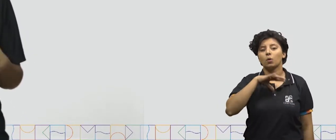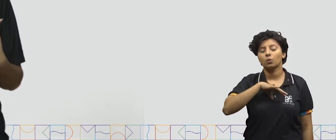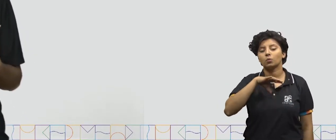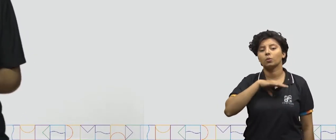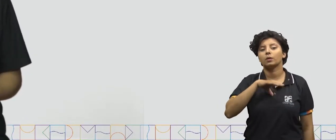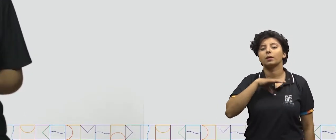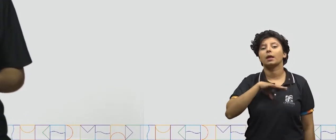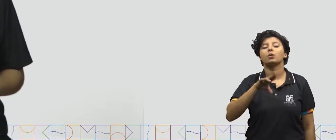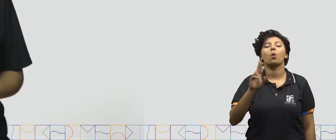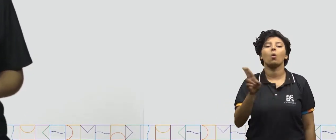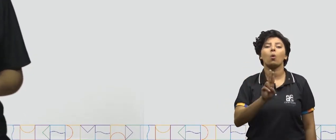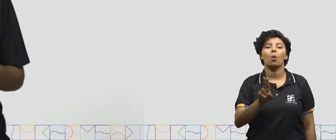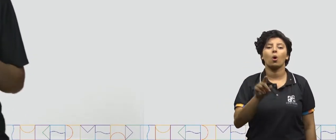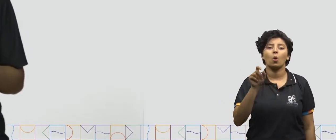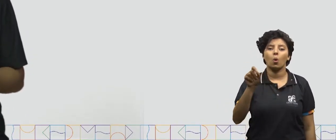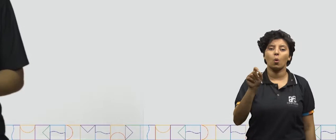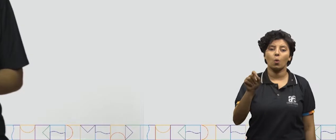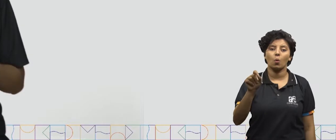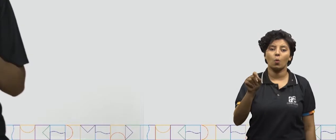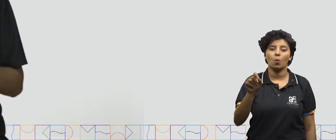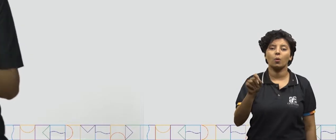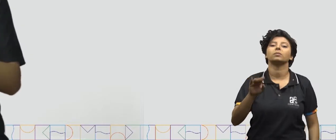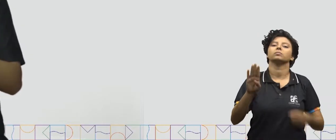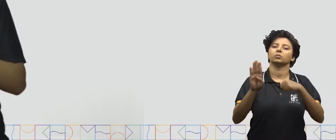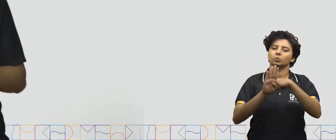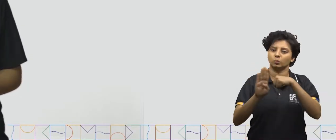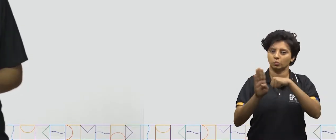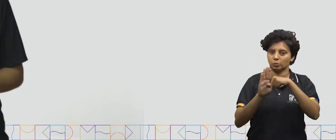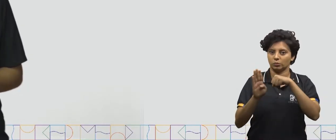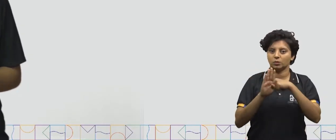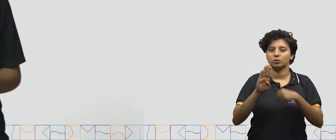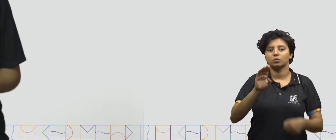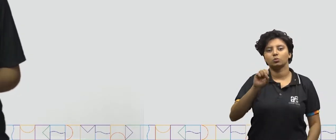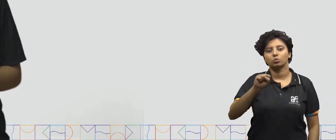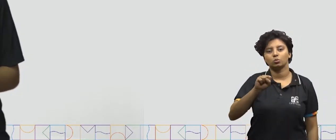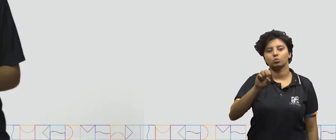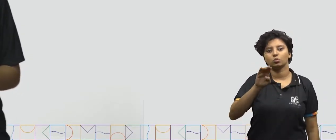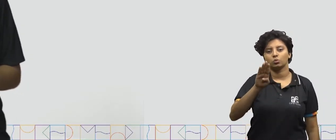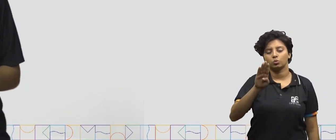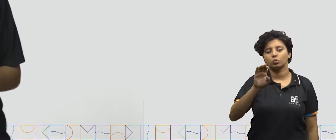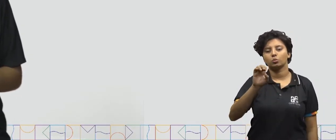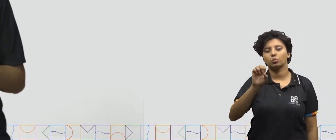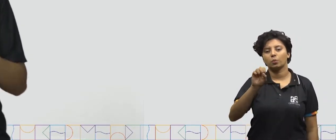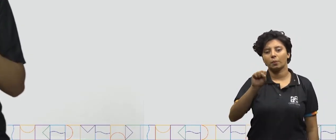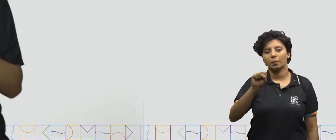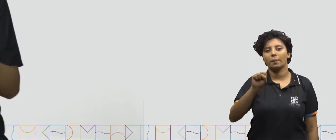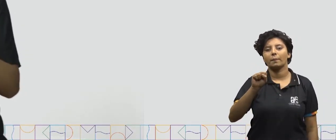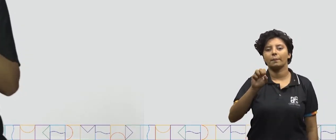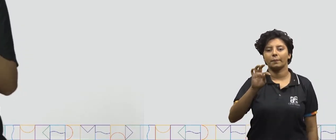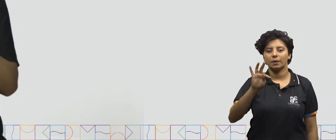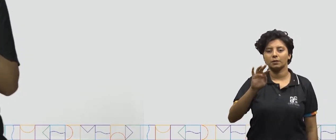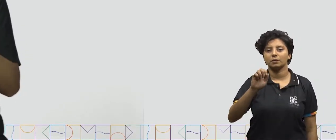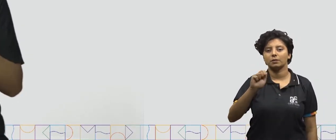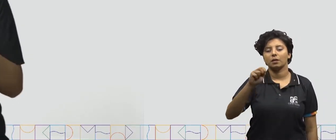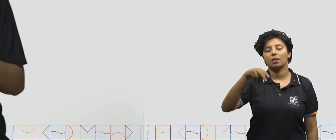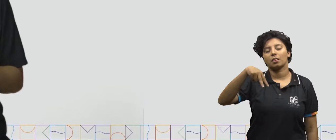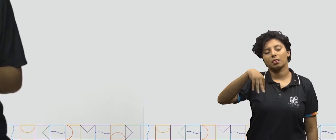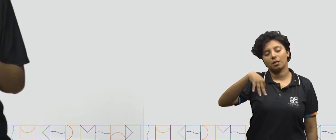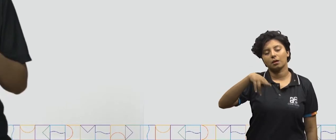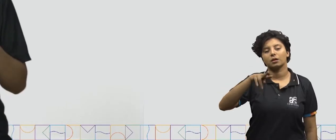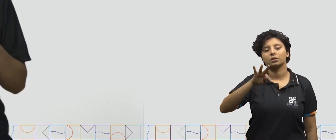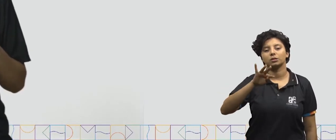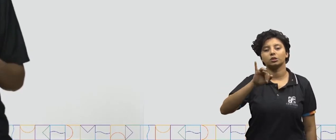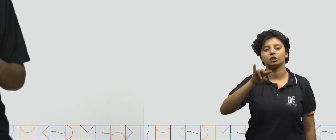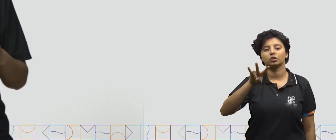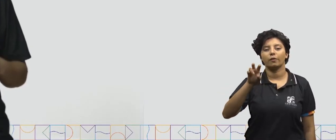portuguesa, a nomeação é chamada de substantivo. Subs o que, professora? É isso mesmo que você